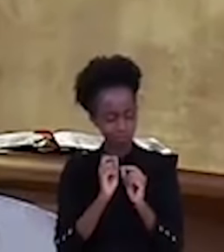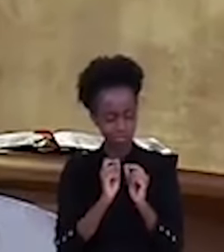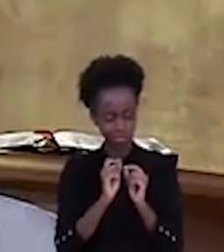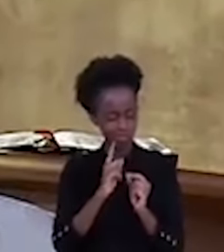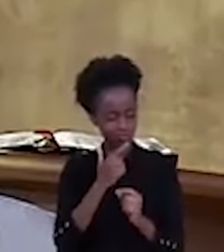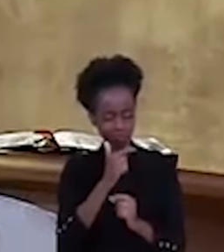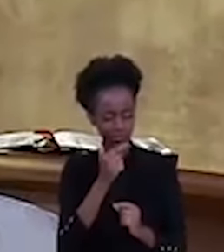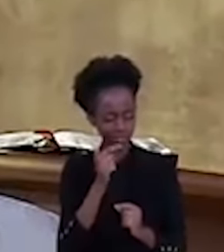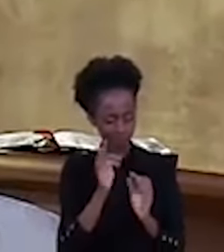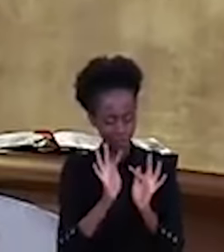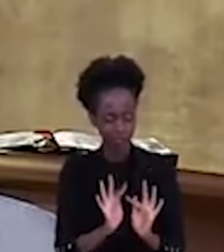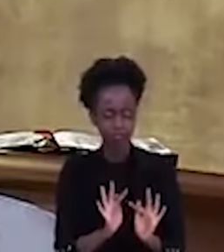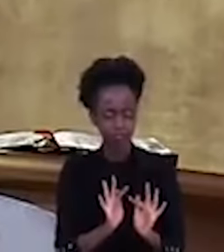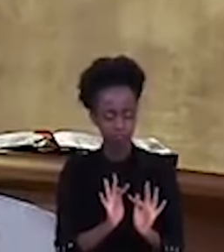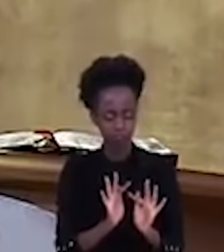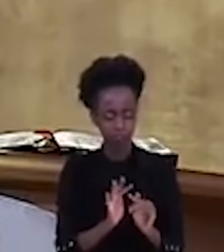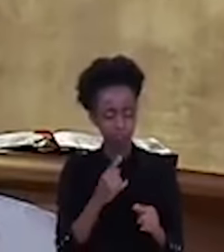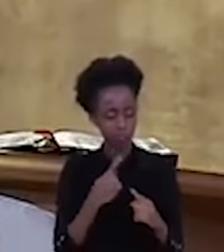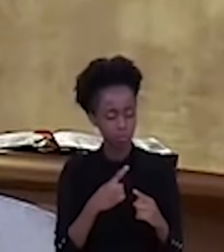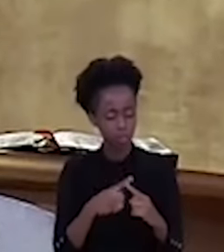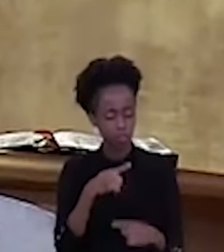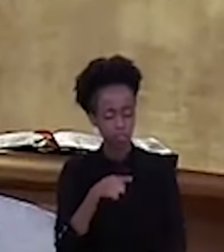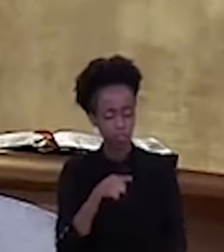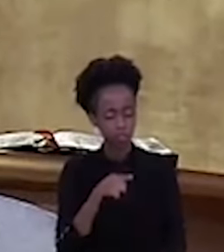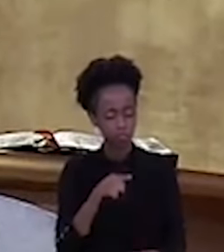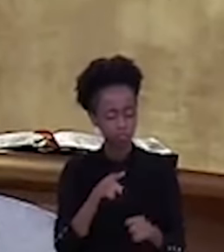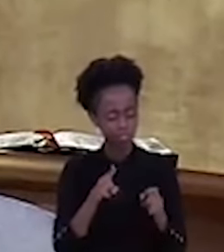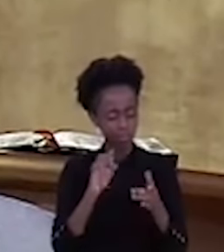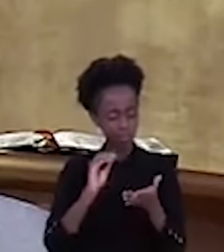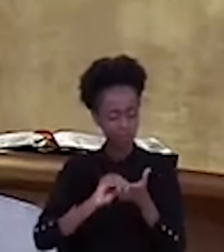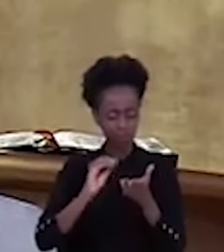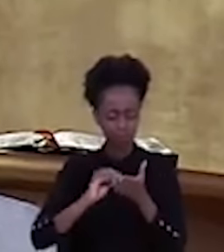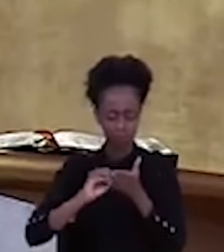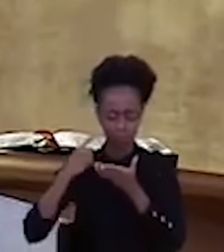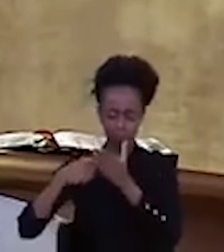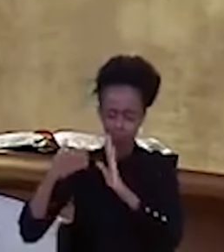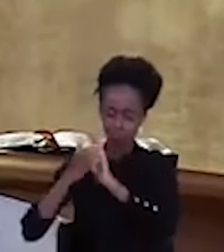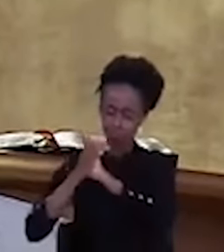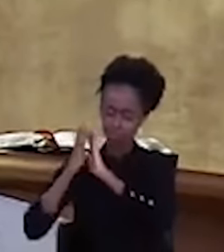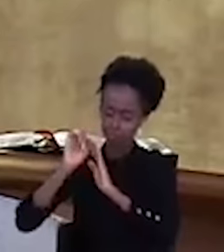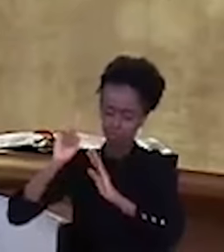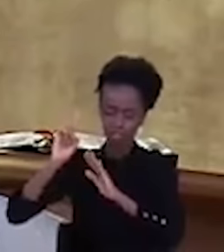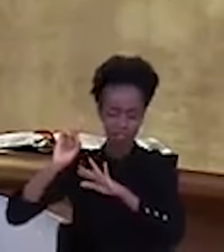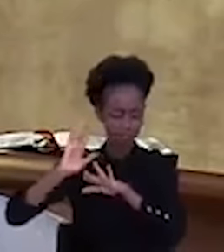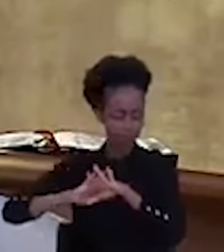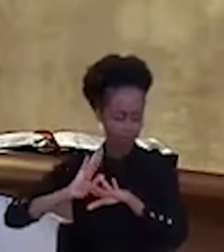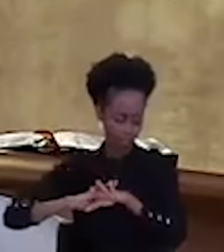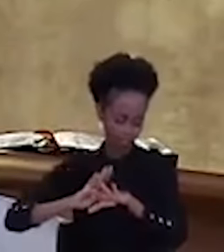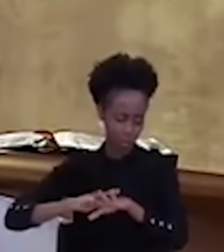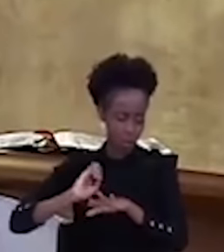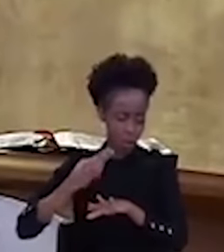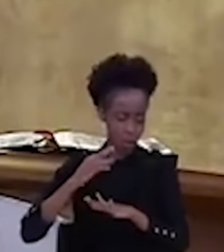sido, porque você é solteiro espiritualmente, ou talvez namorava com o